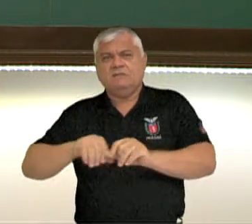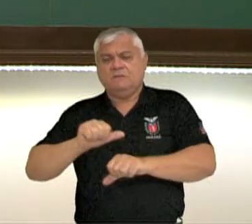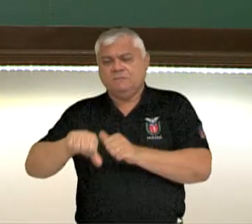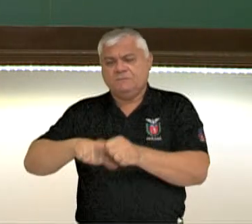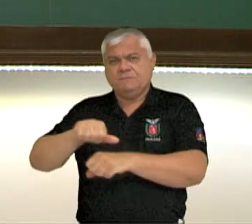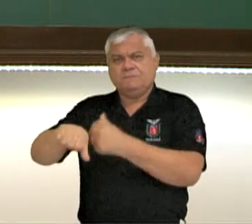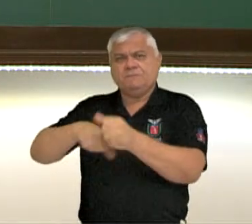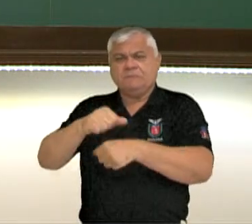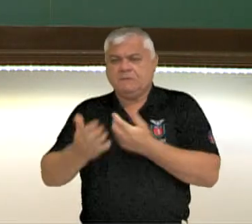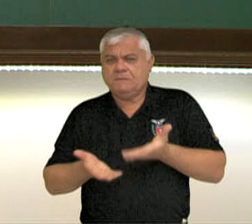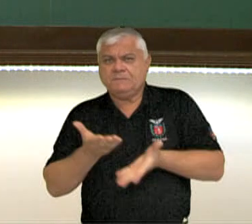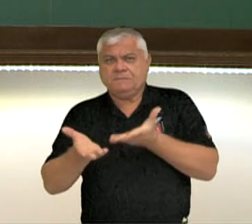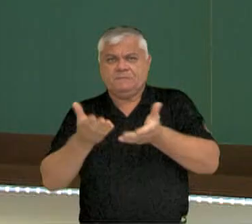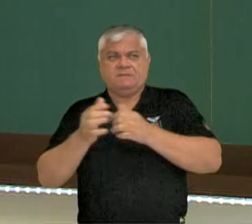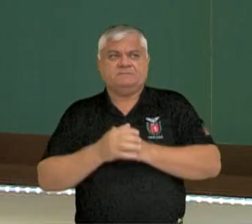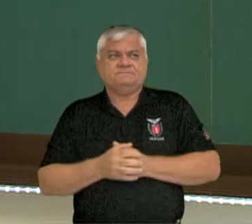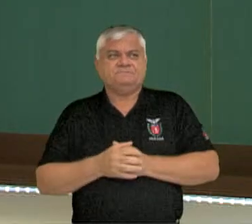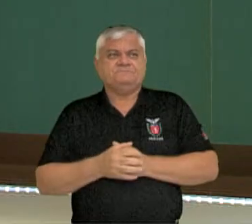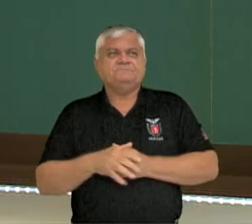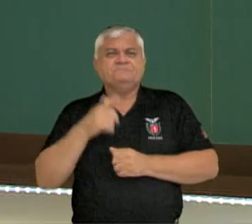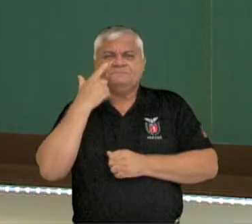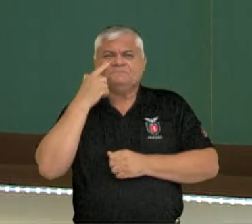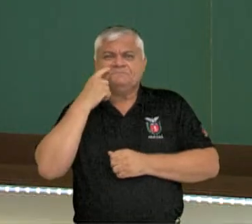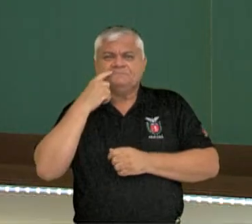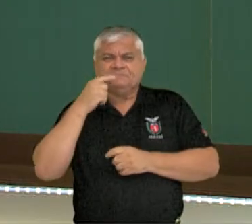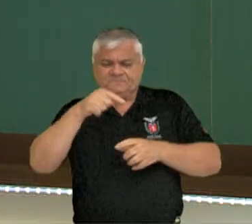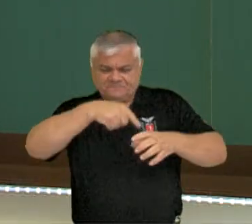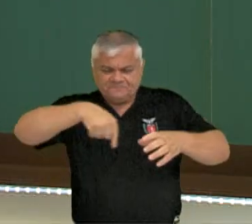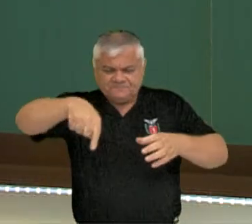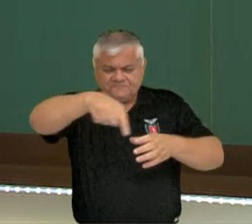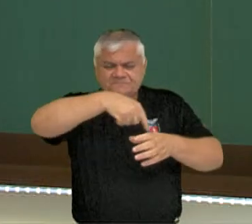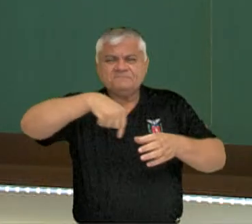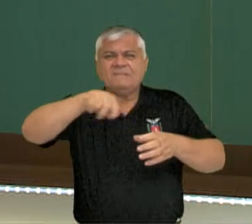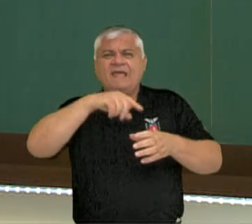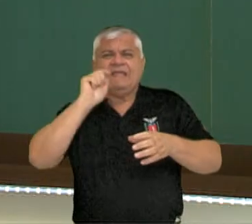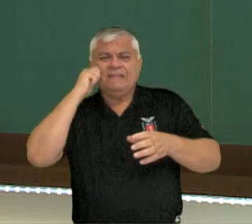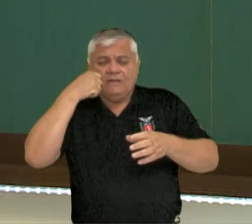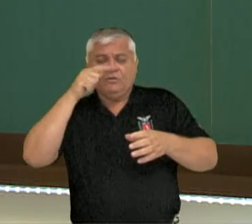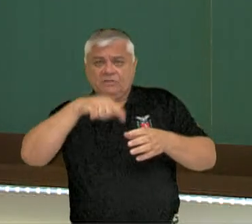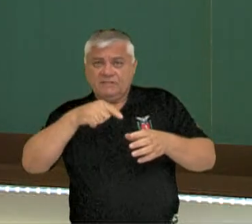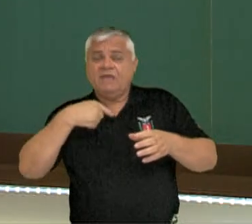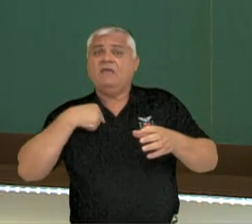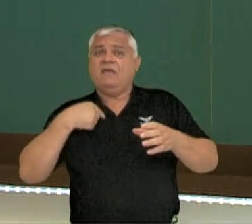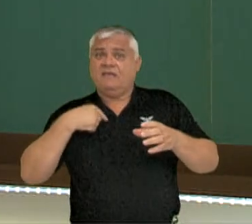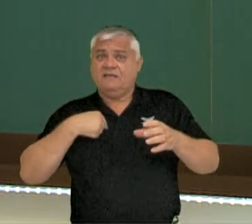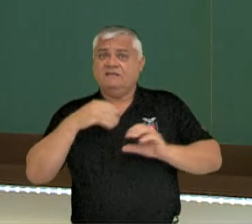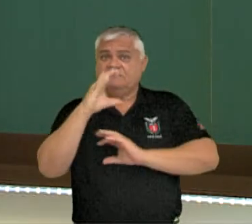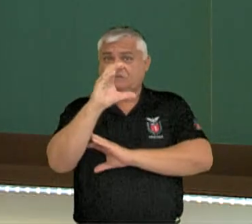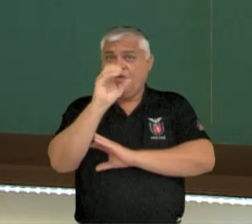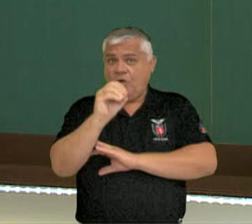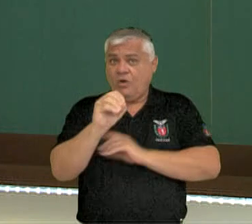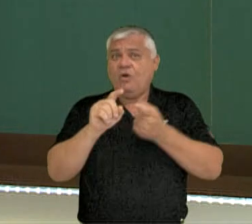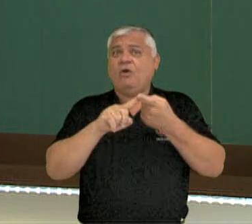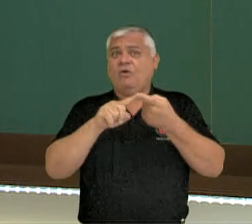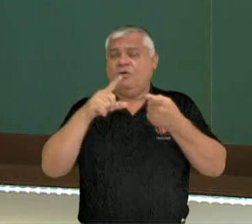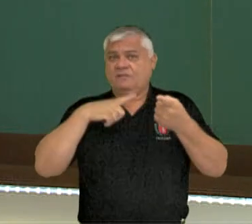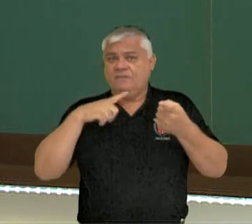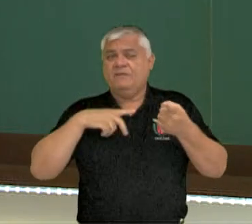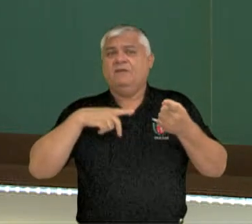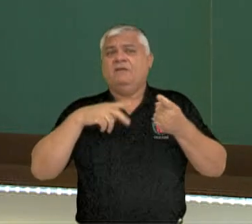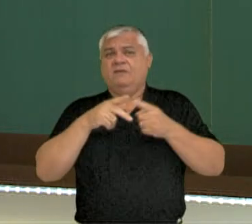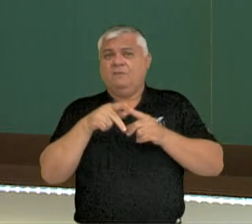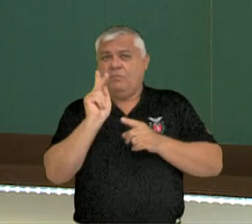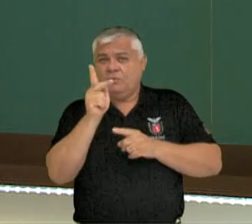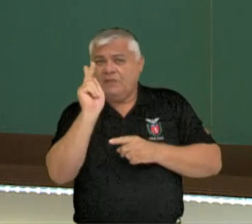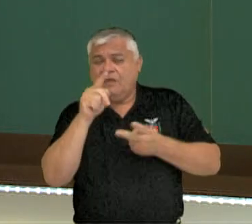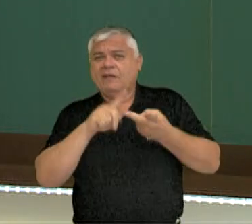fertilização. Essa parte negra, ela é rica em carbono, em nitrogênio e potássio, que são elementos essenciais para a reprodução